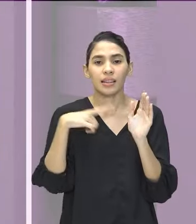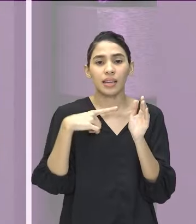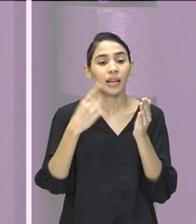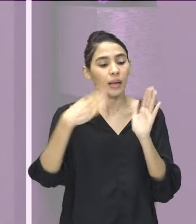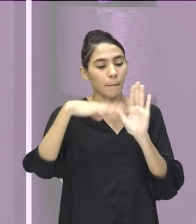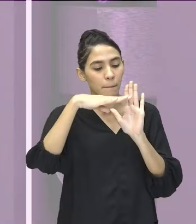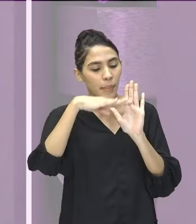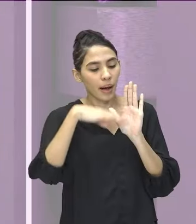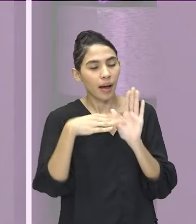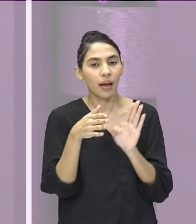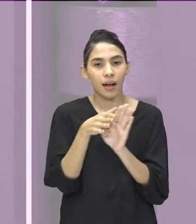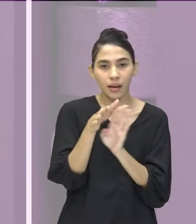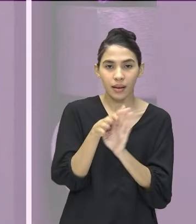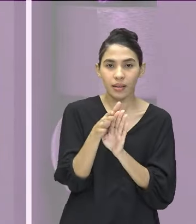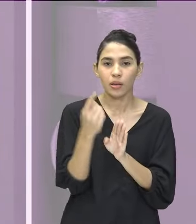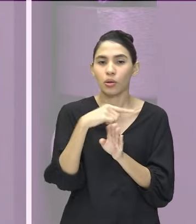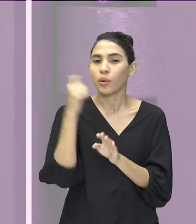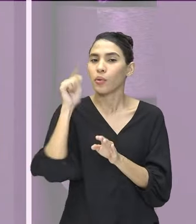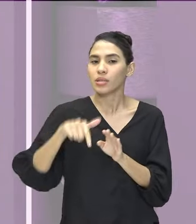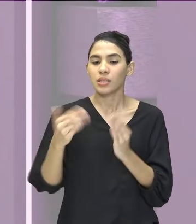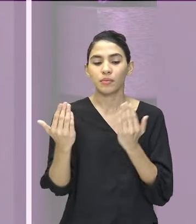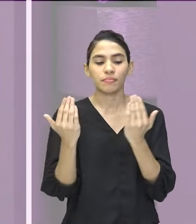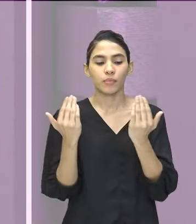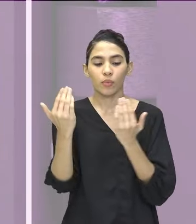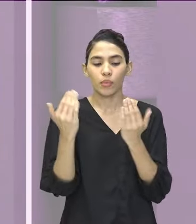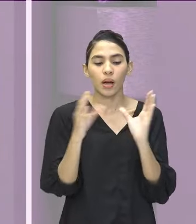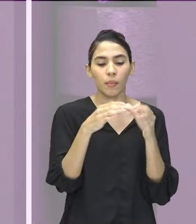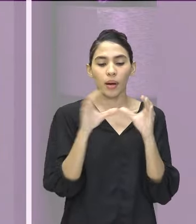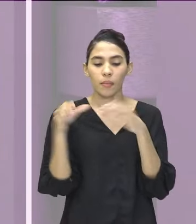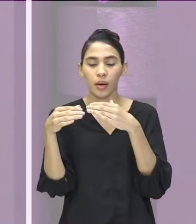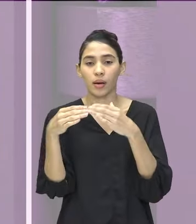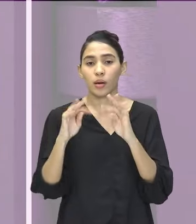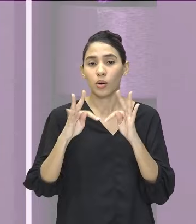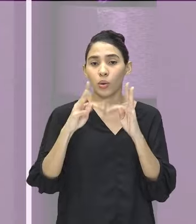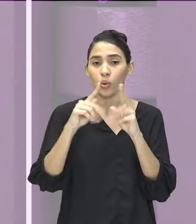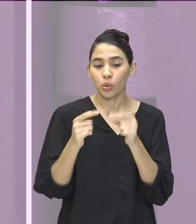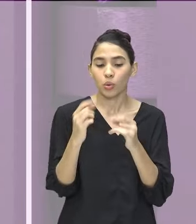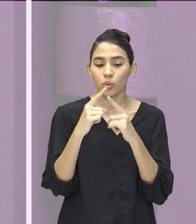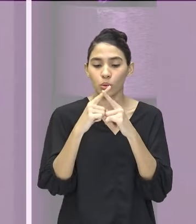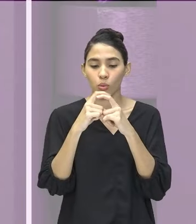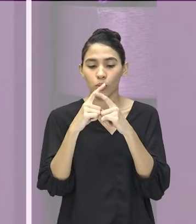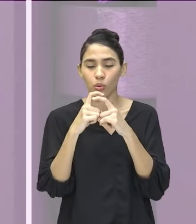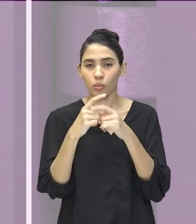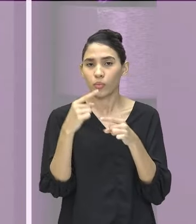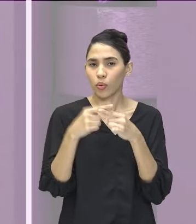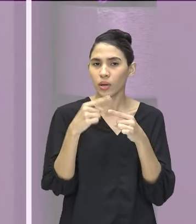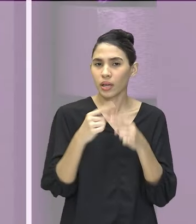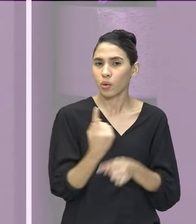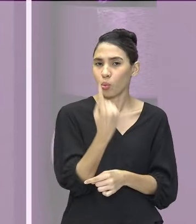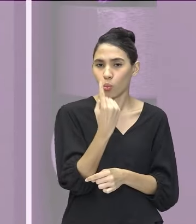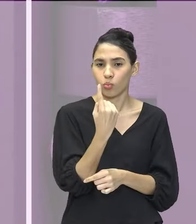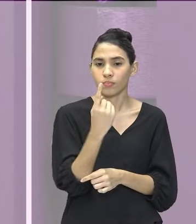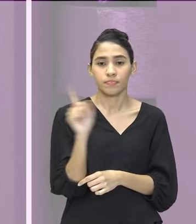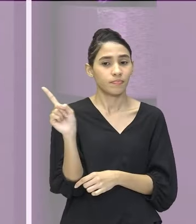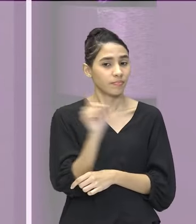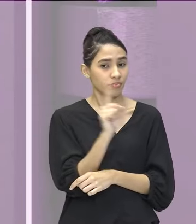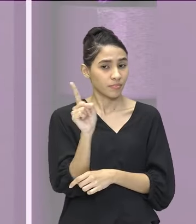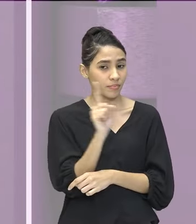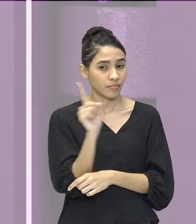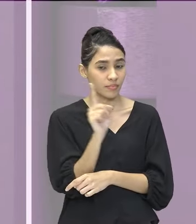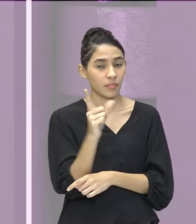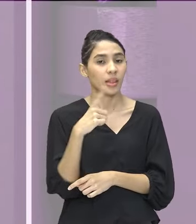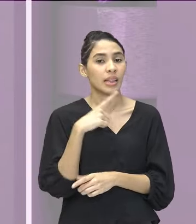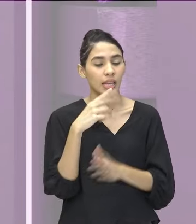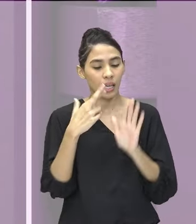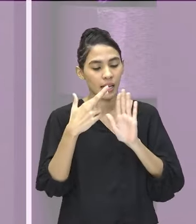nós, para conseguirmos fazer essa classificação. Todo monômio é semelhante porque ele é só um? Não. Há ali uma